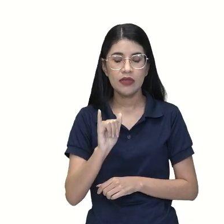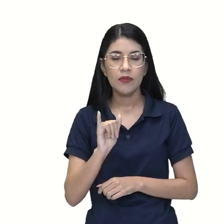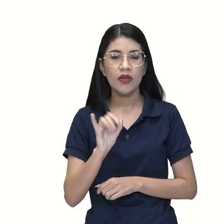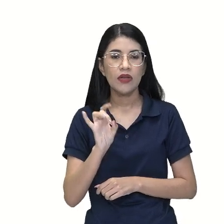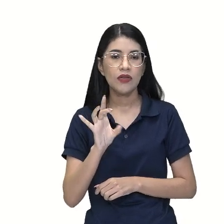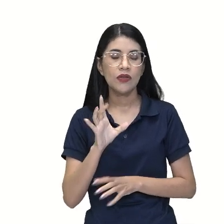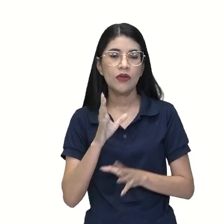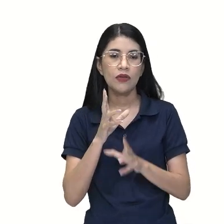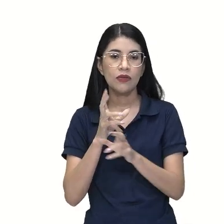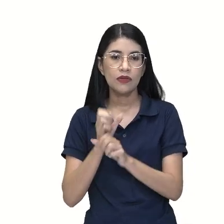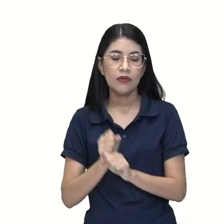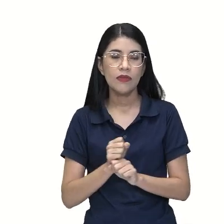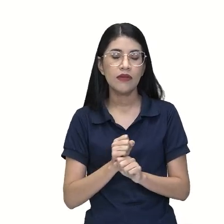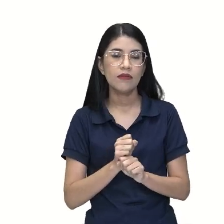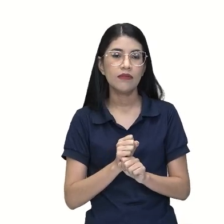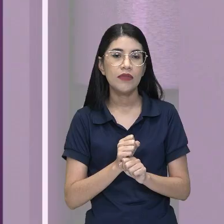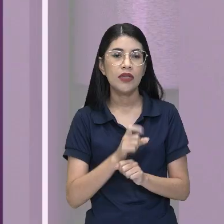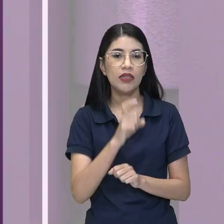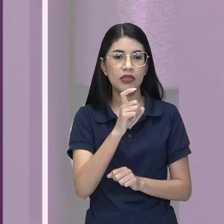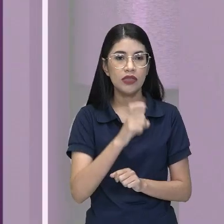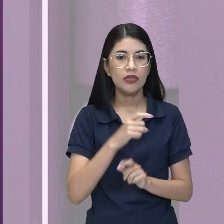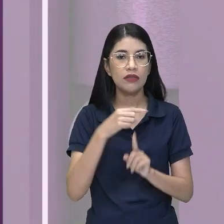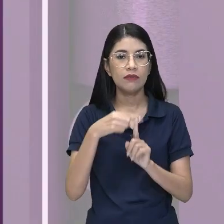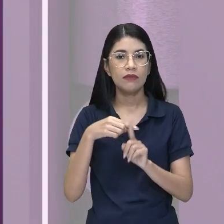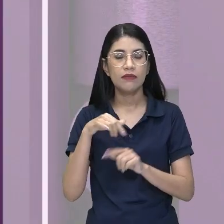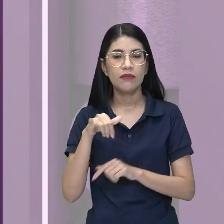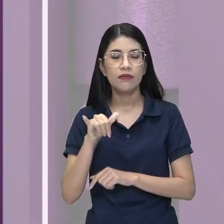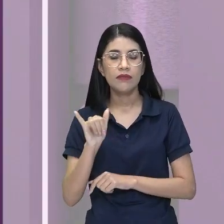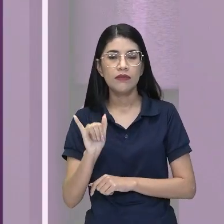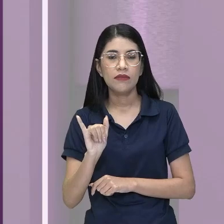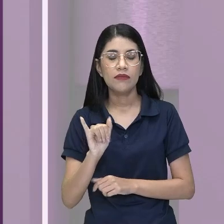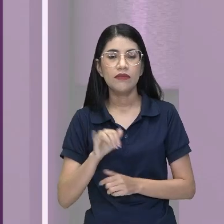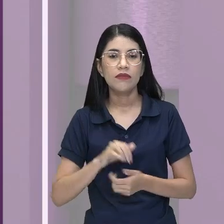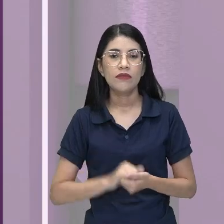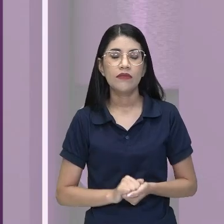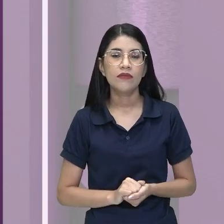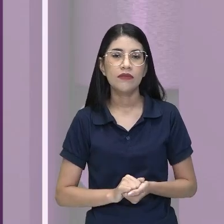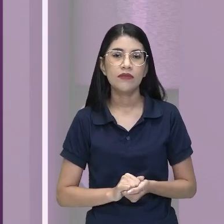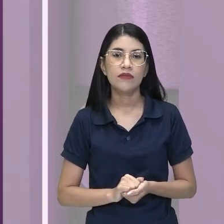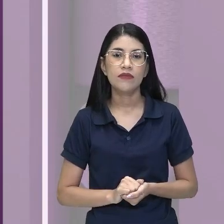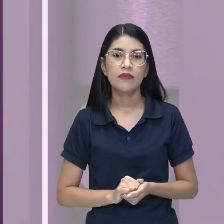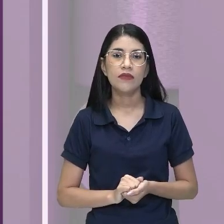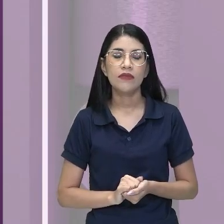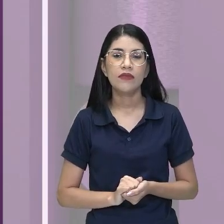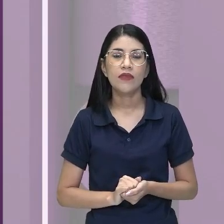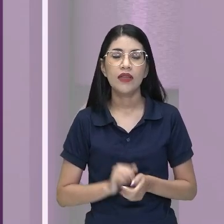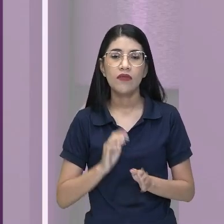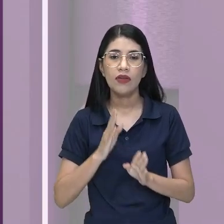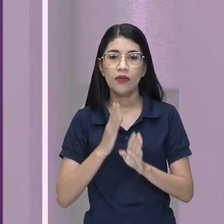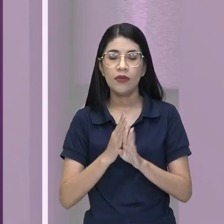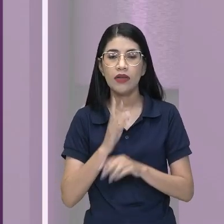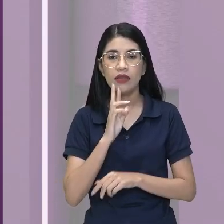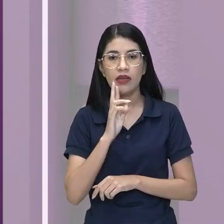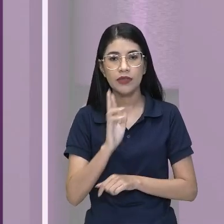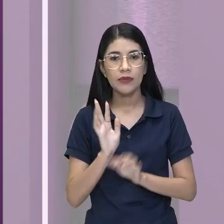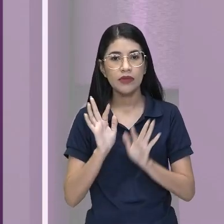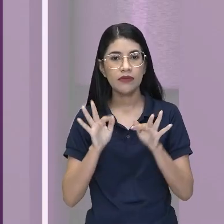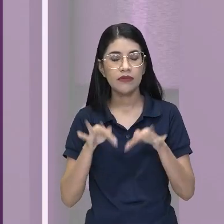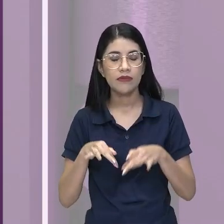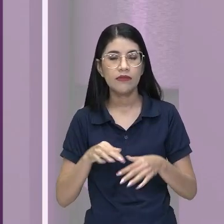basta somá-los, tá? Basta fazer ali o somatório dos dois valores que a gente vai chegar na